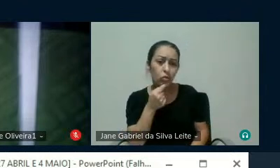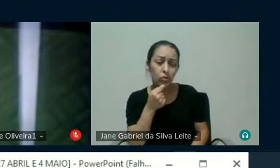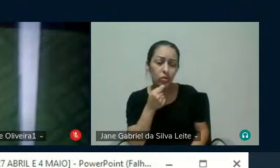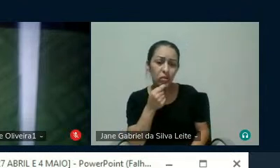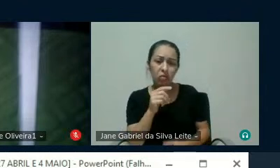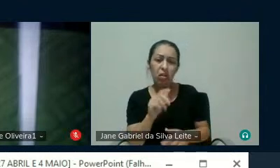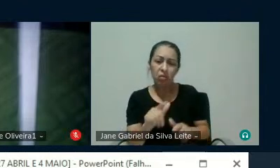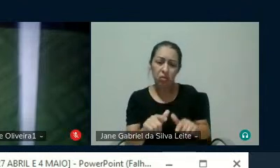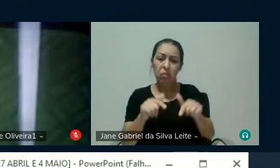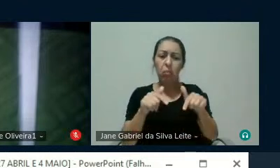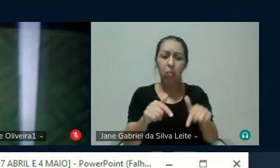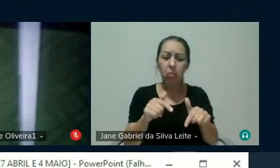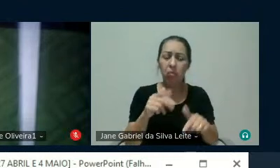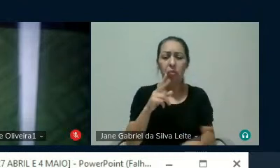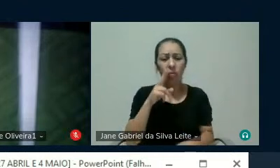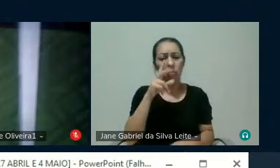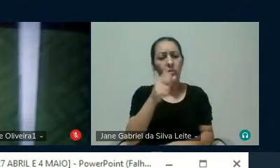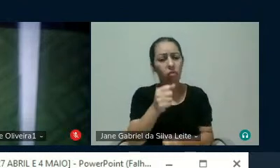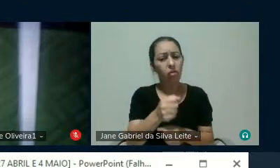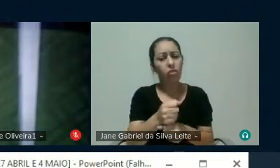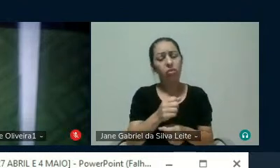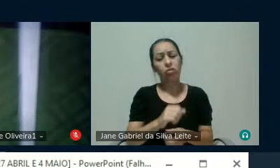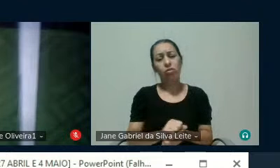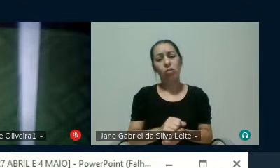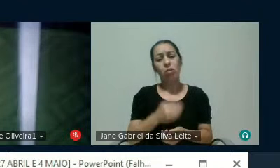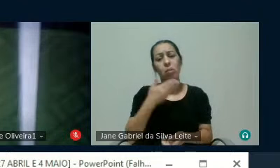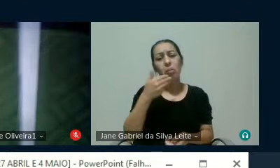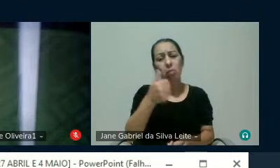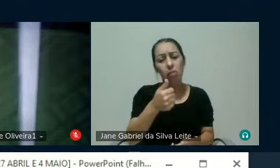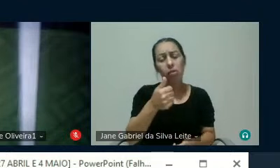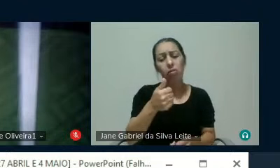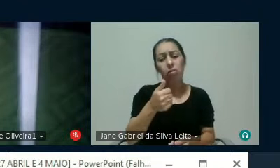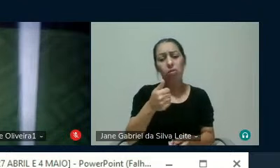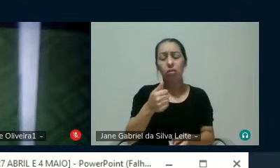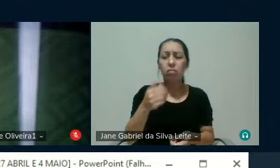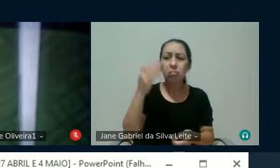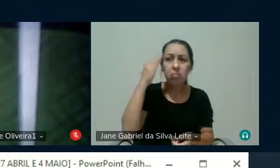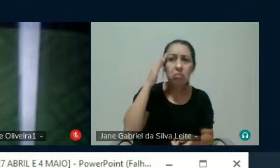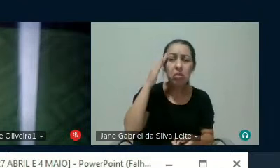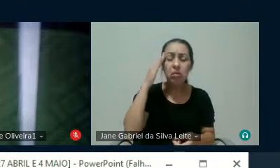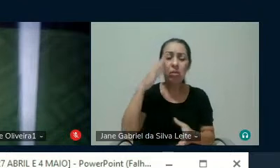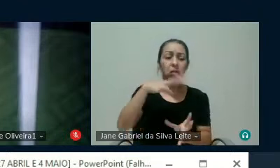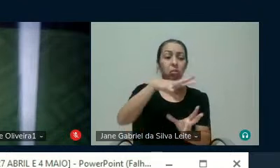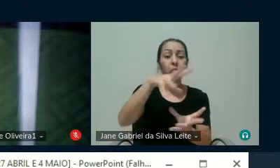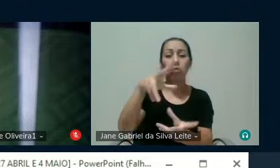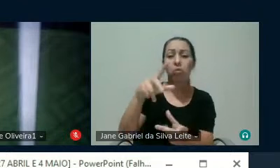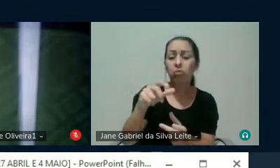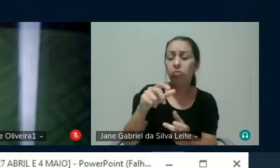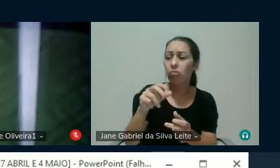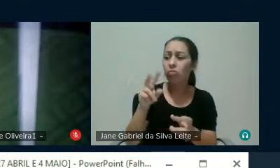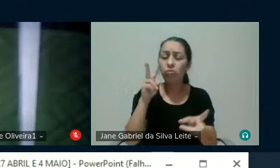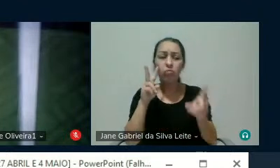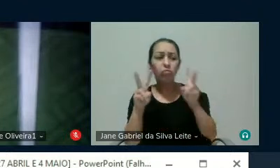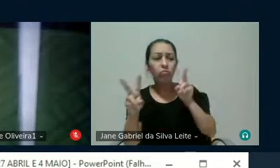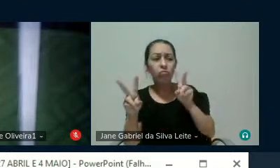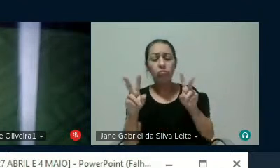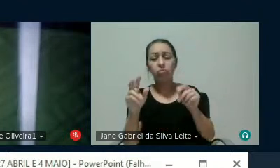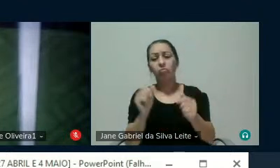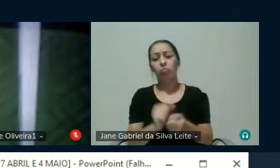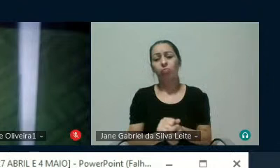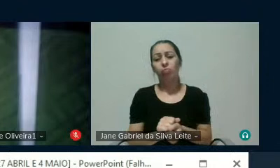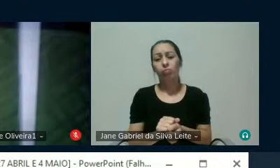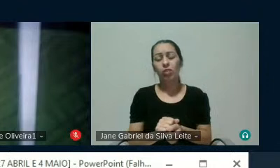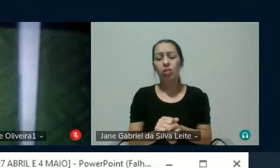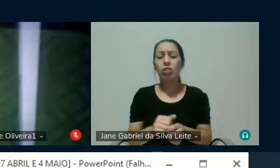fortalecer, né, evidenciando o modo como eles entendem e concebem o mundo, e até uma forma de legitimarem a língua de